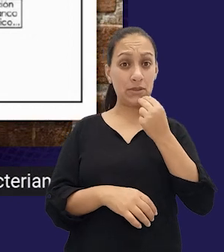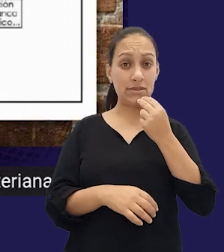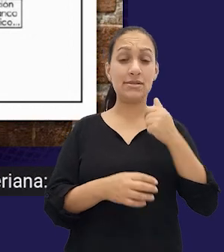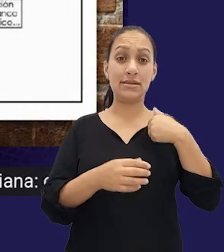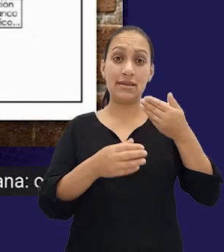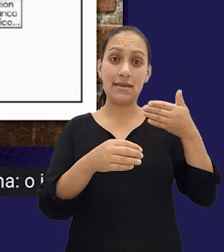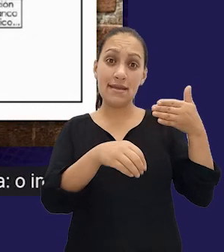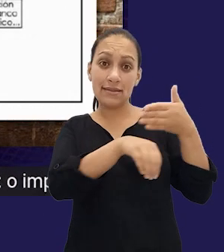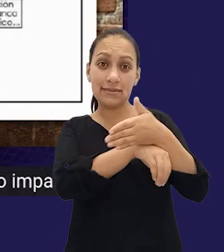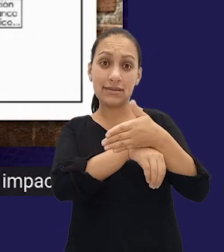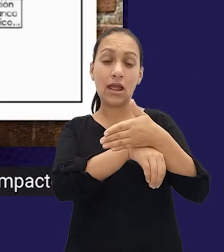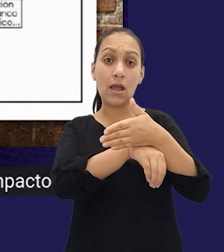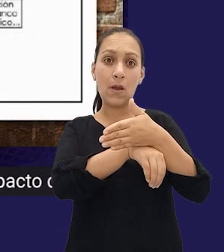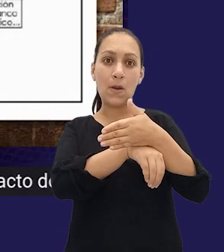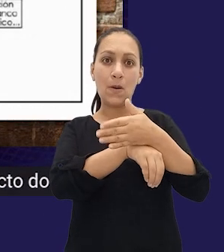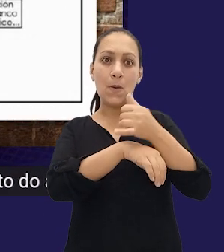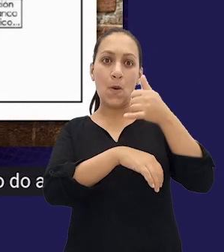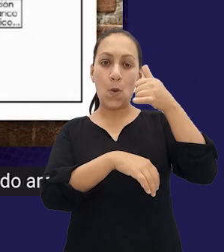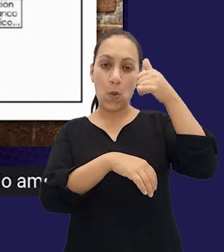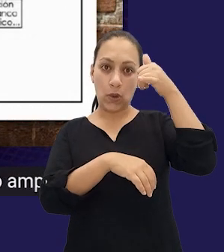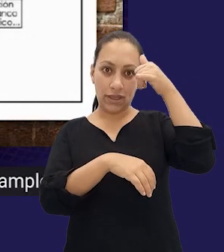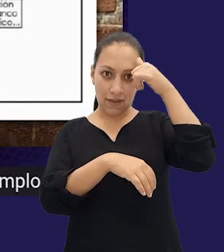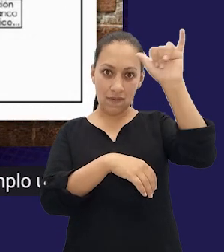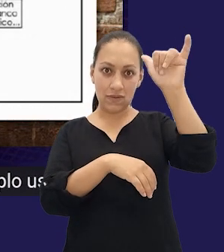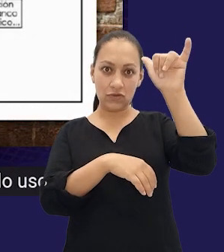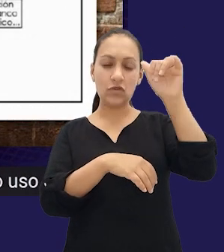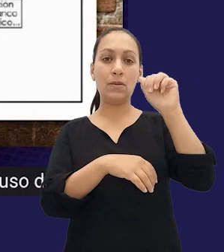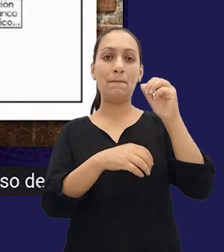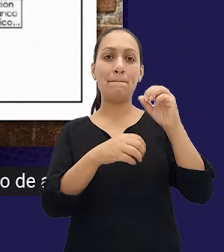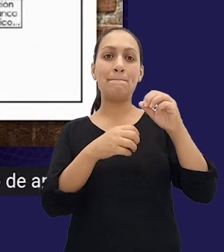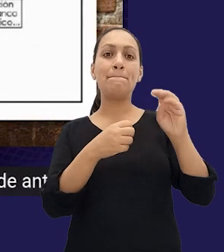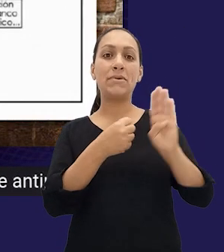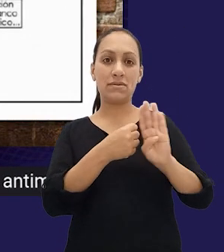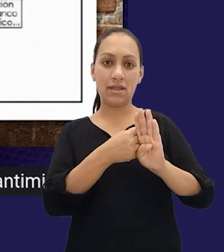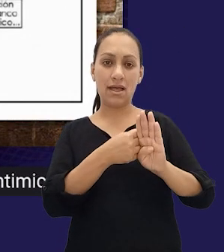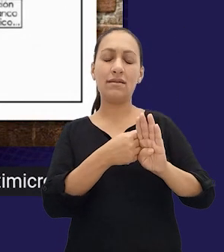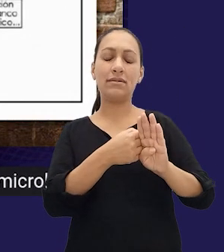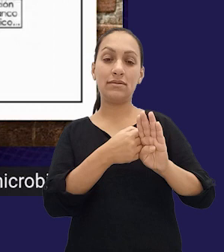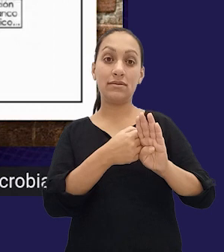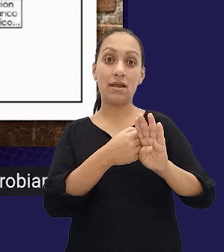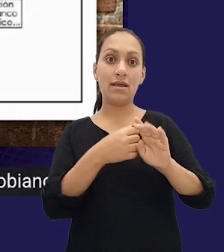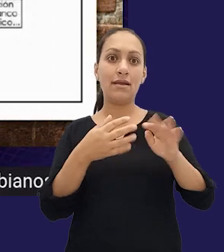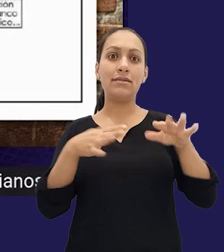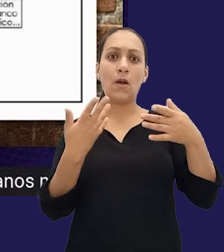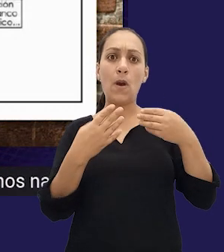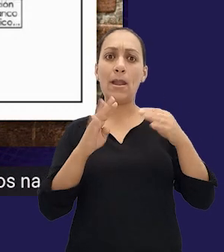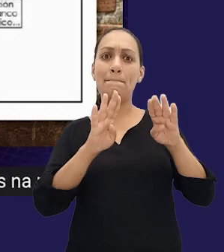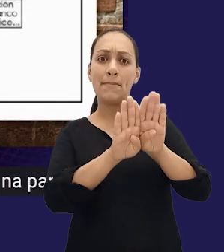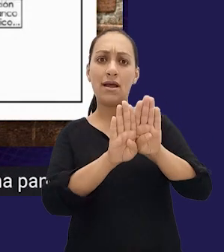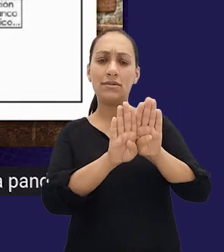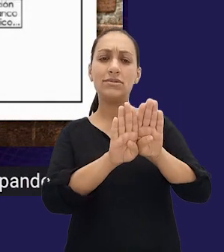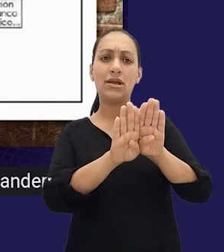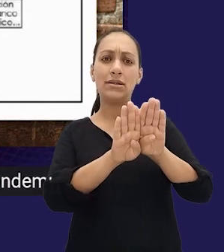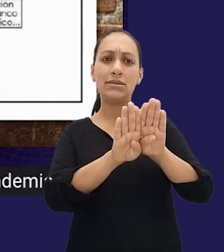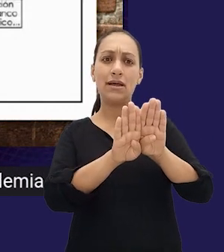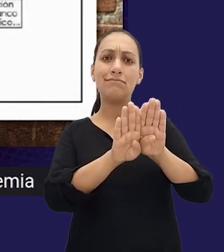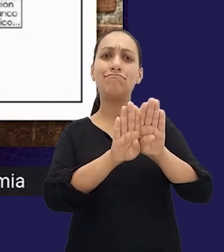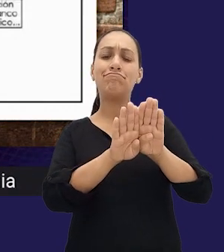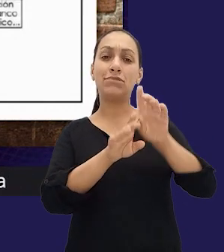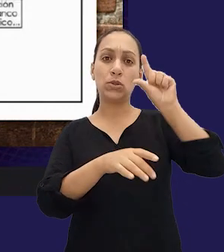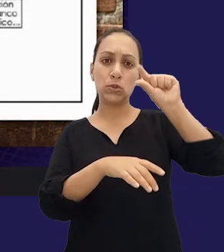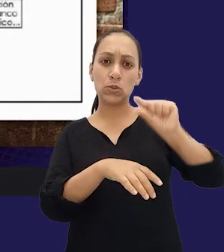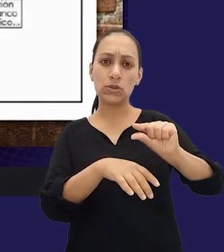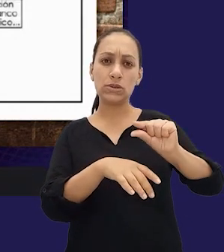desses antimicrobianos. Então, essas porinas, elas podem ser fechadas, elas podem ter a sua permeabilidade